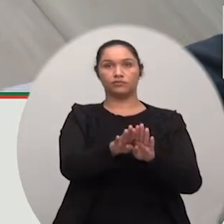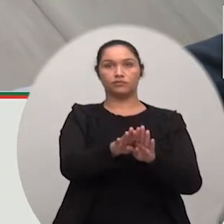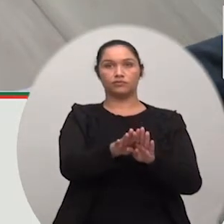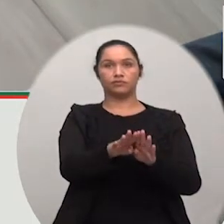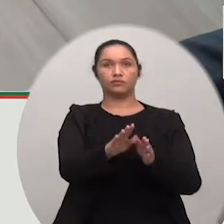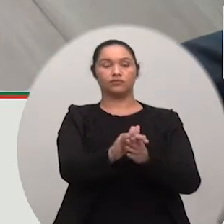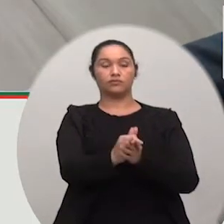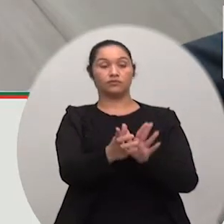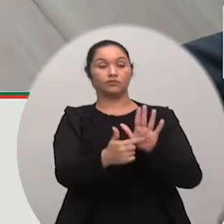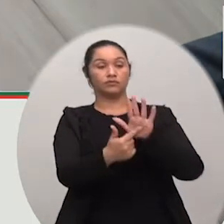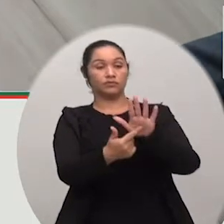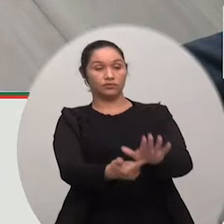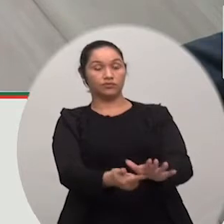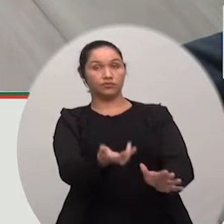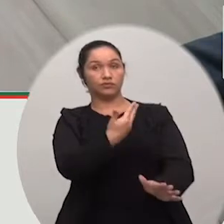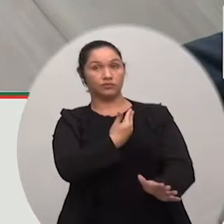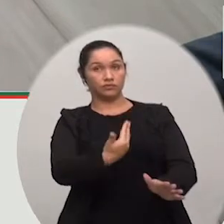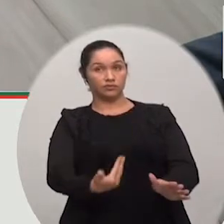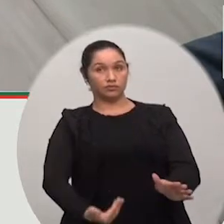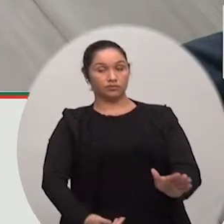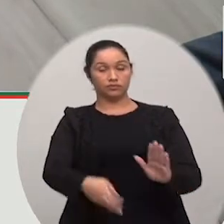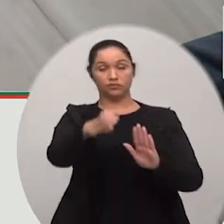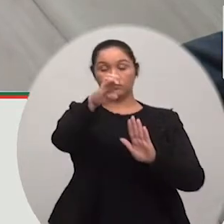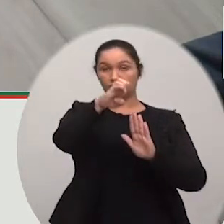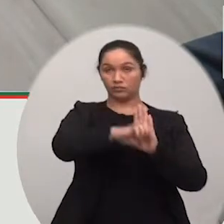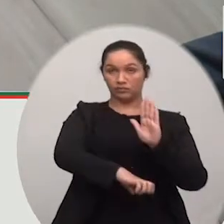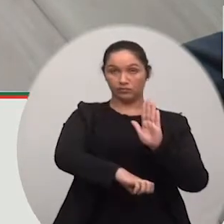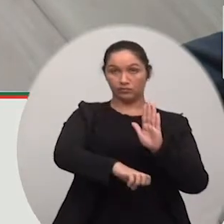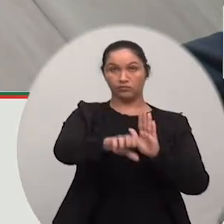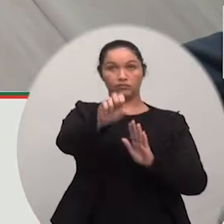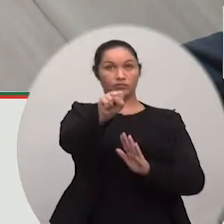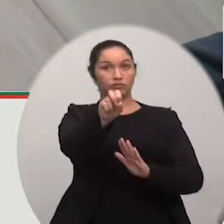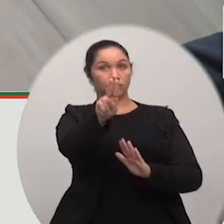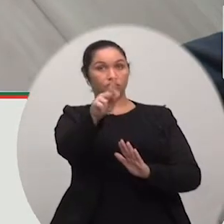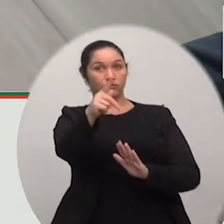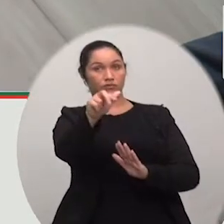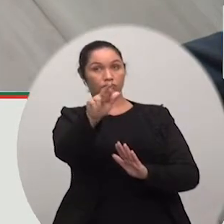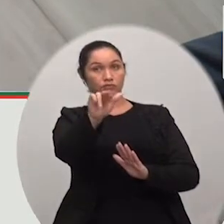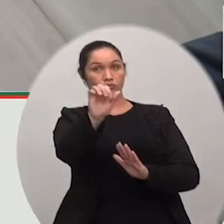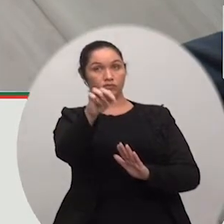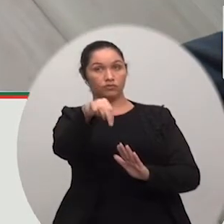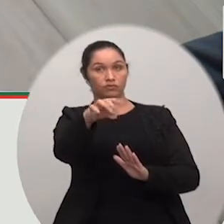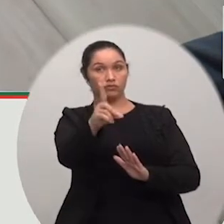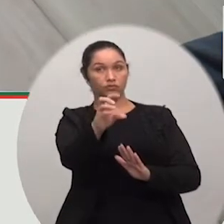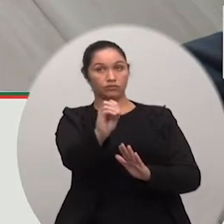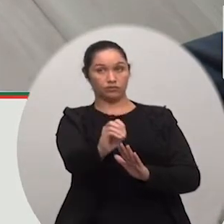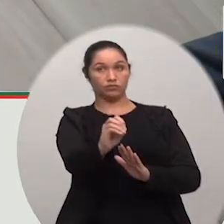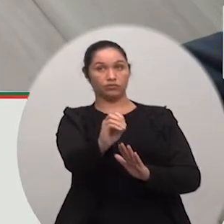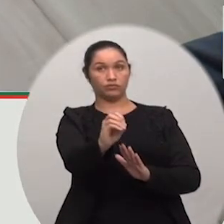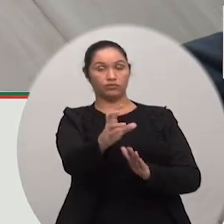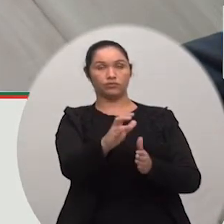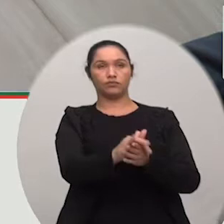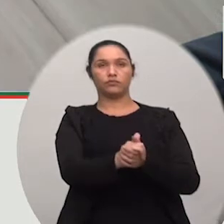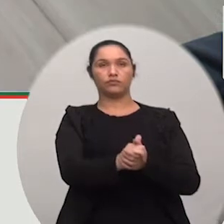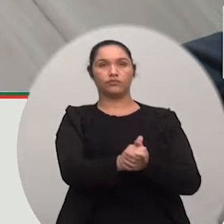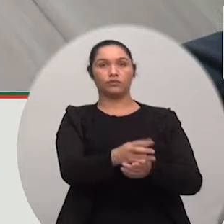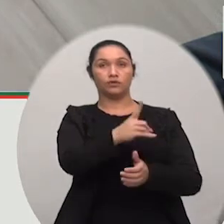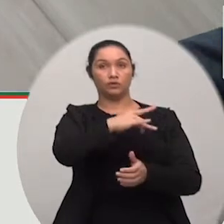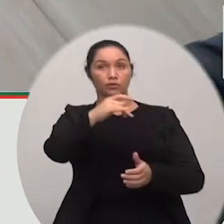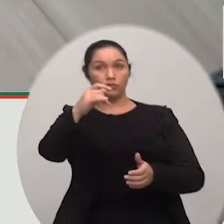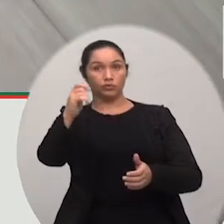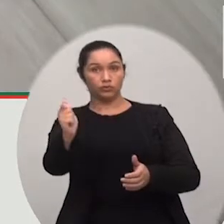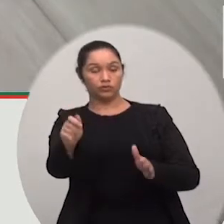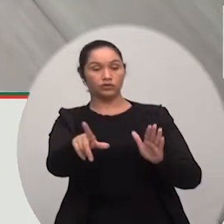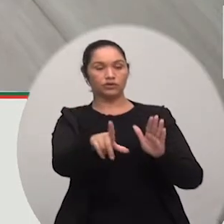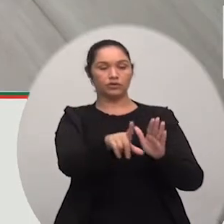atendidos os requisitos regimentais, uma emenda suprimindo-se a expressão até a publicação desta lei, do